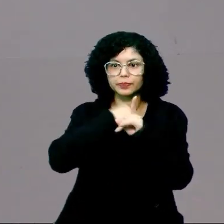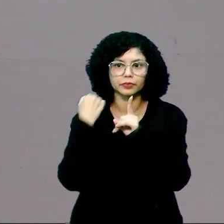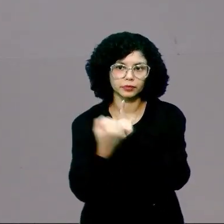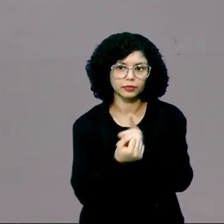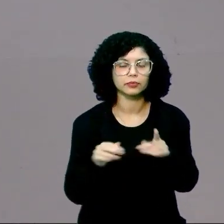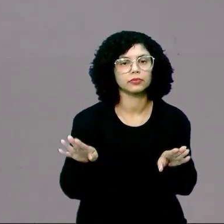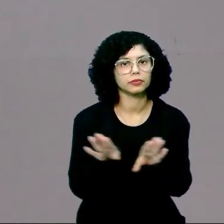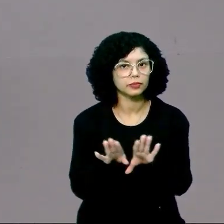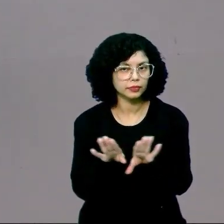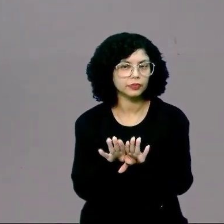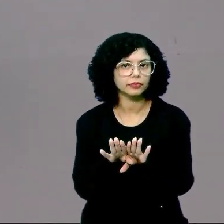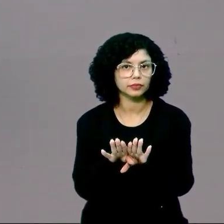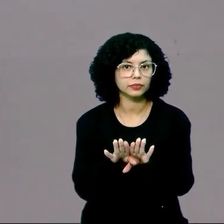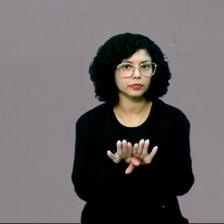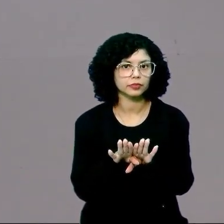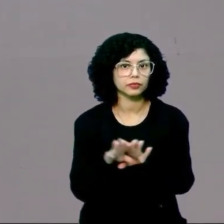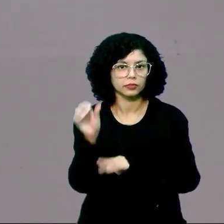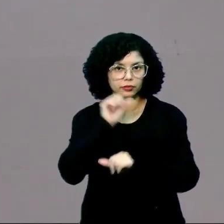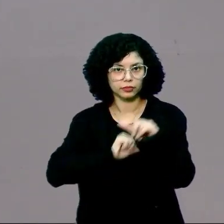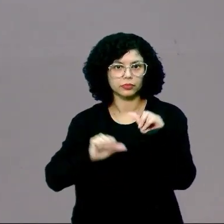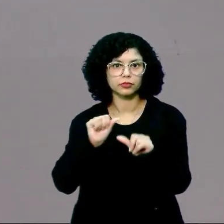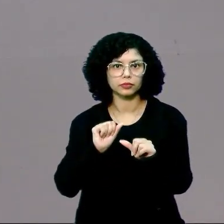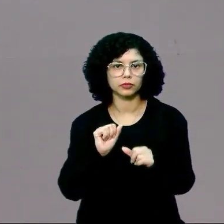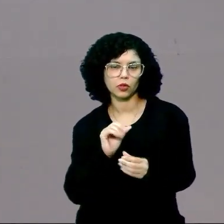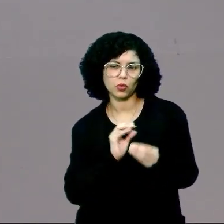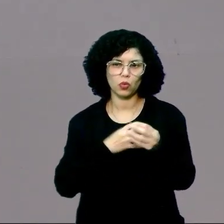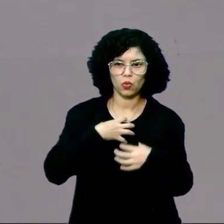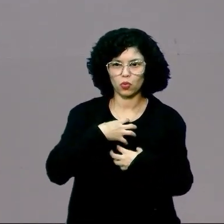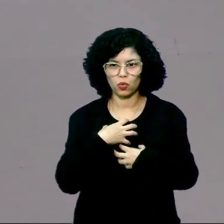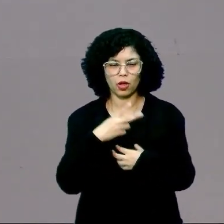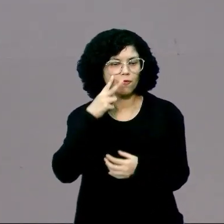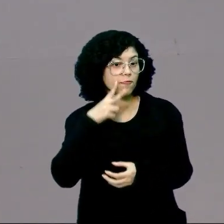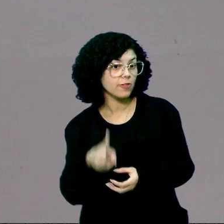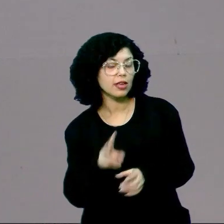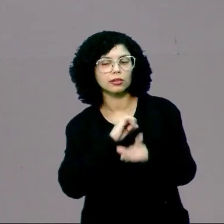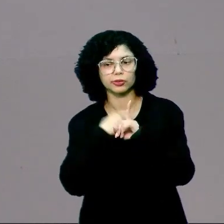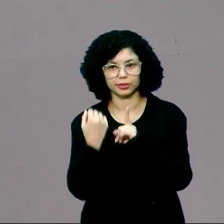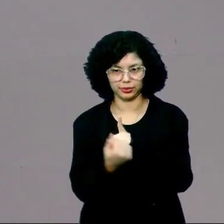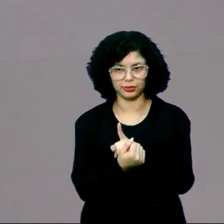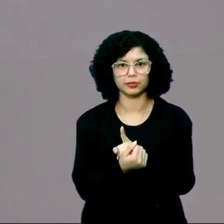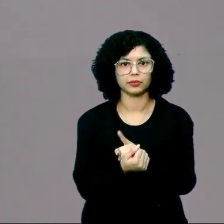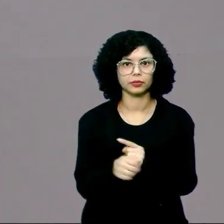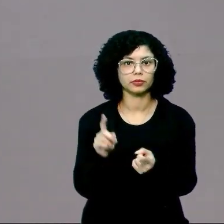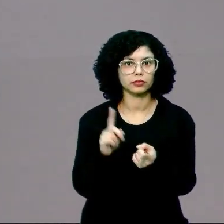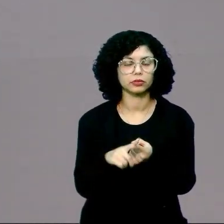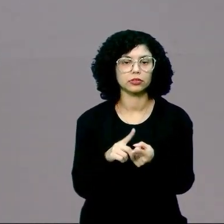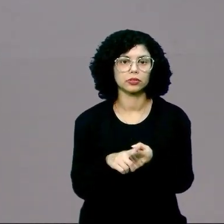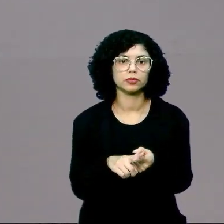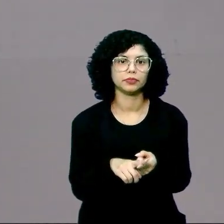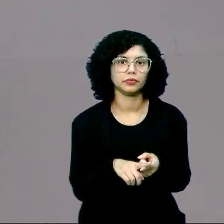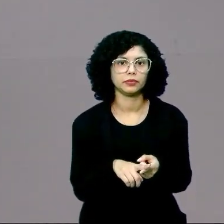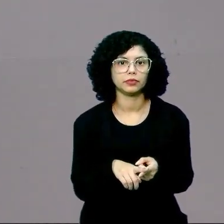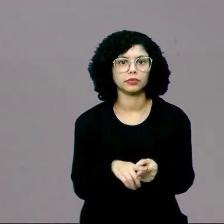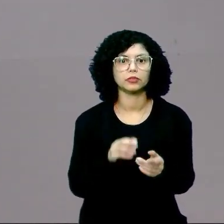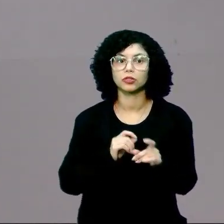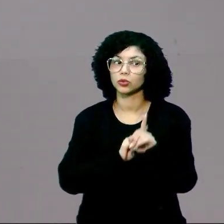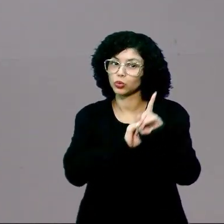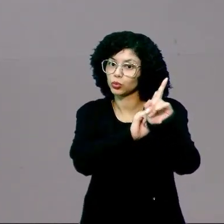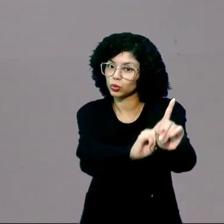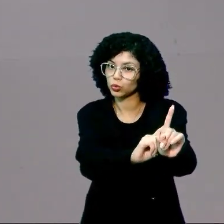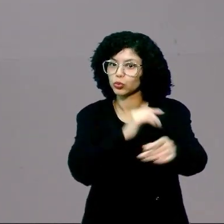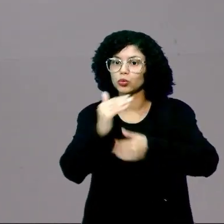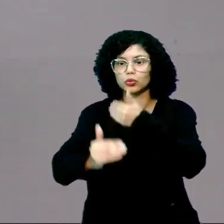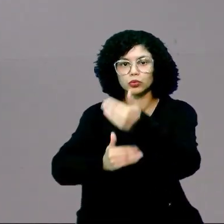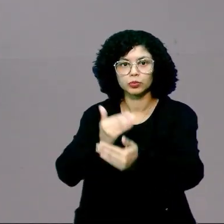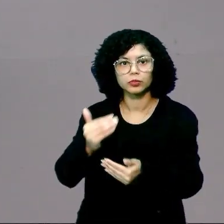sociedade, eles também mudaram o seu modo, né, de ver a sociedade. Porque a Charge e a Tirena acompanham esse